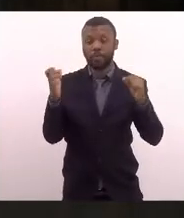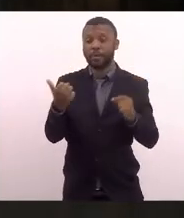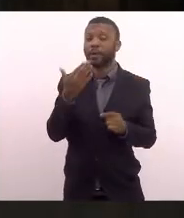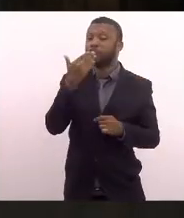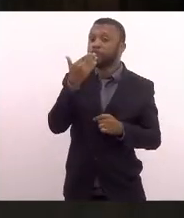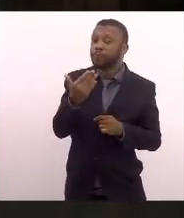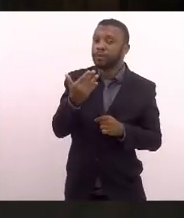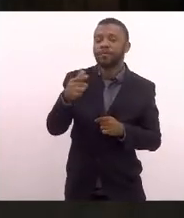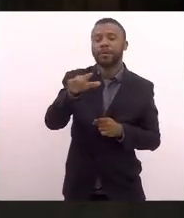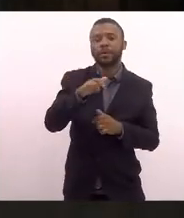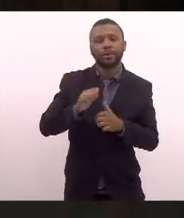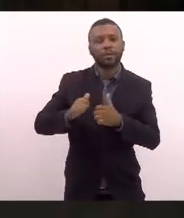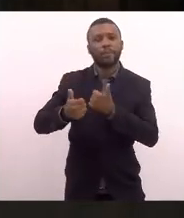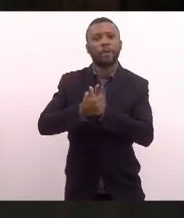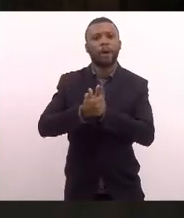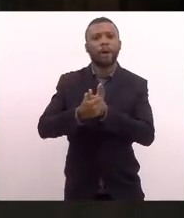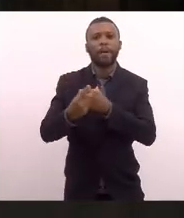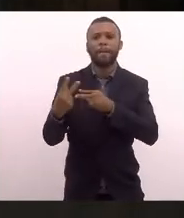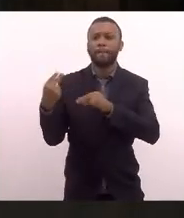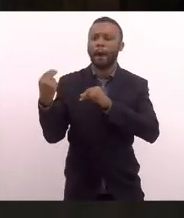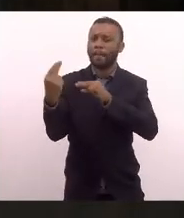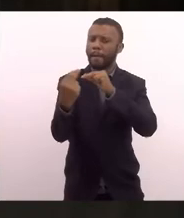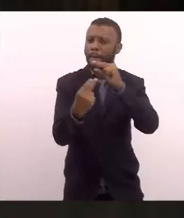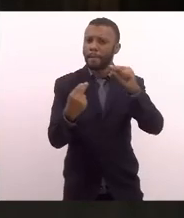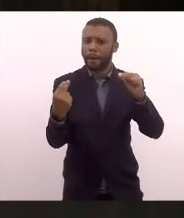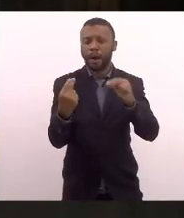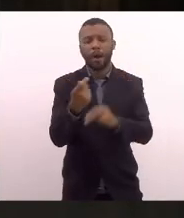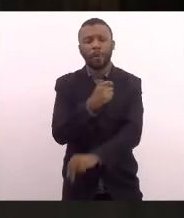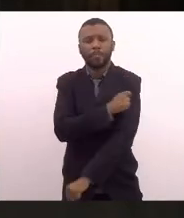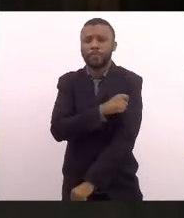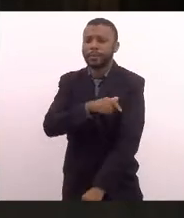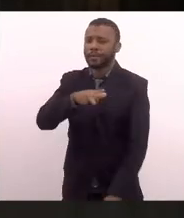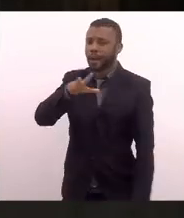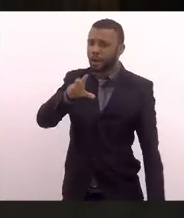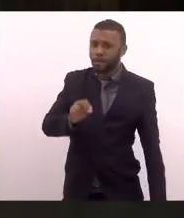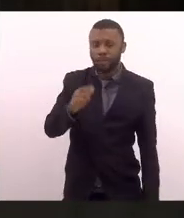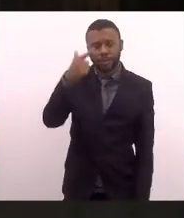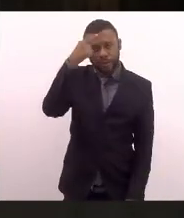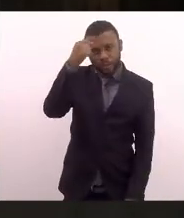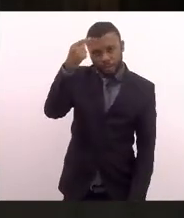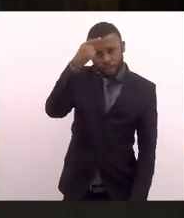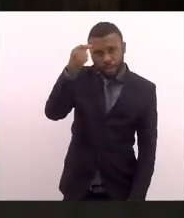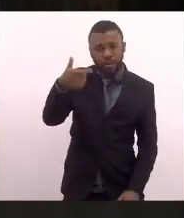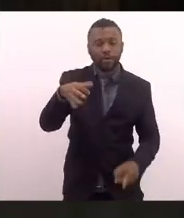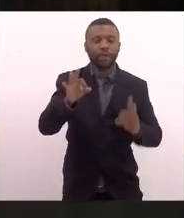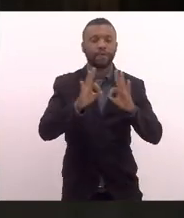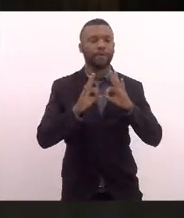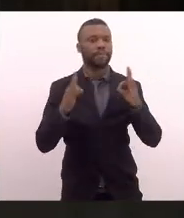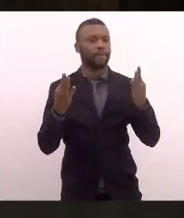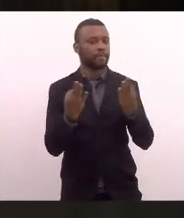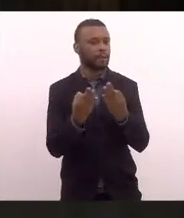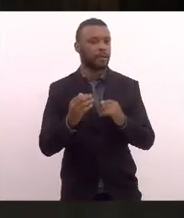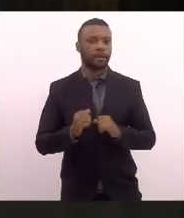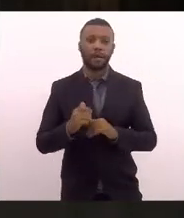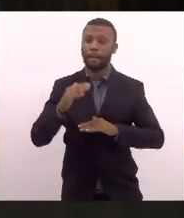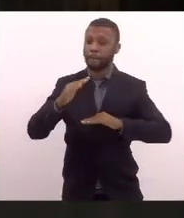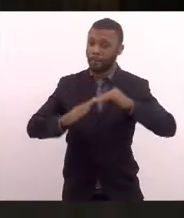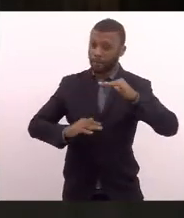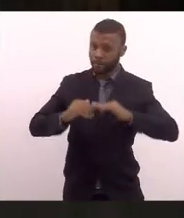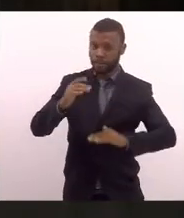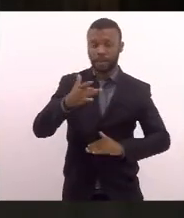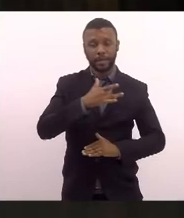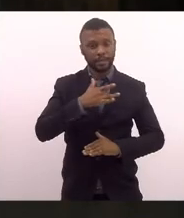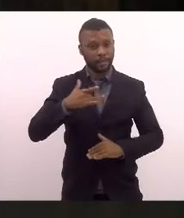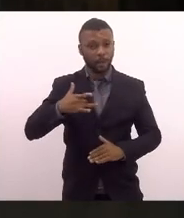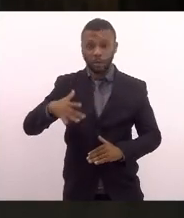sejam vozes, vozes para estudantes de graduação, familiares, profissionais de saúde. É o que eu posso fazer